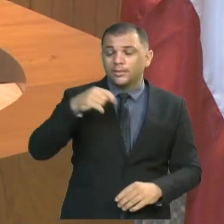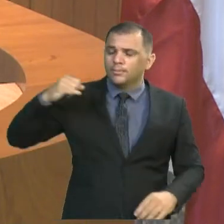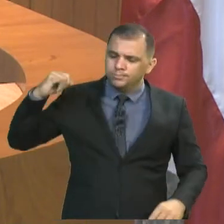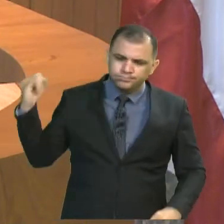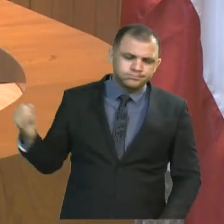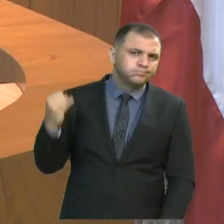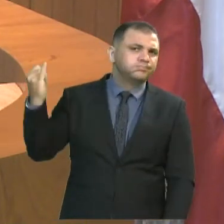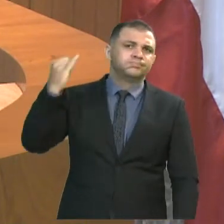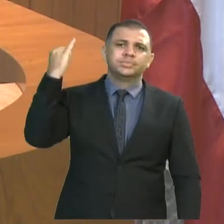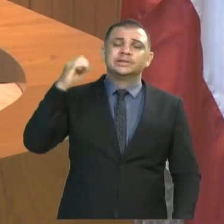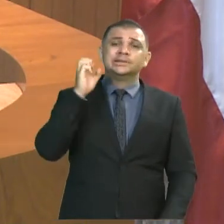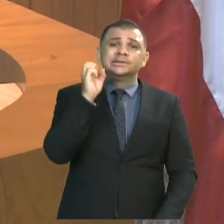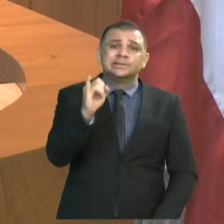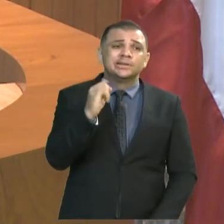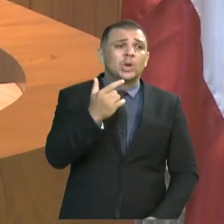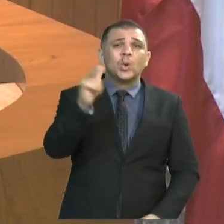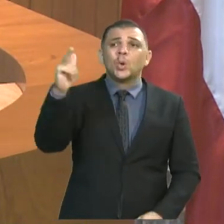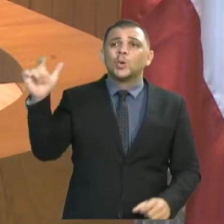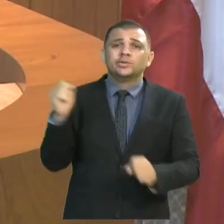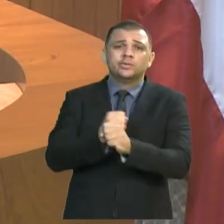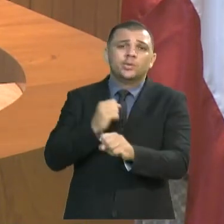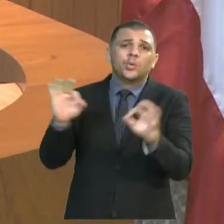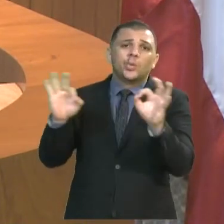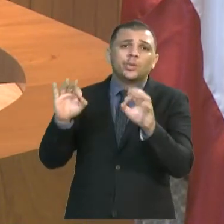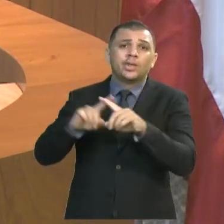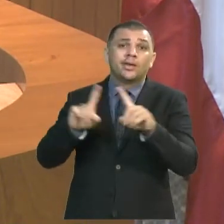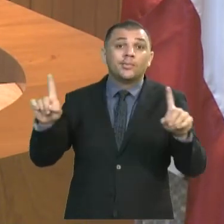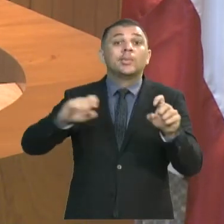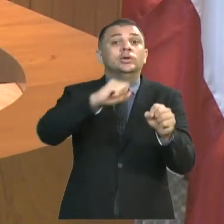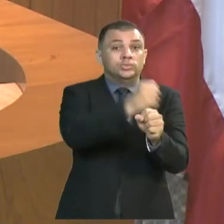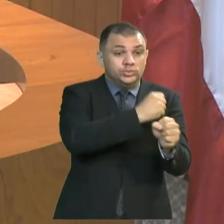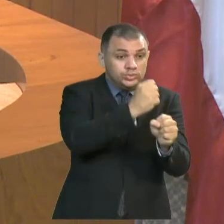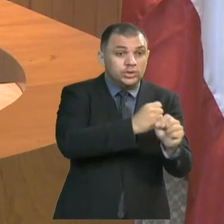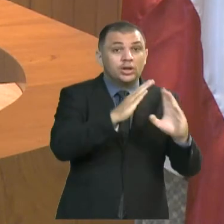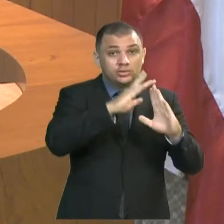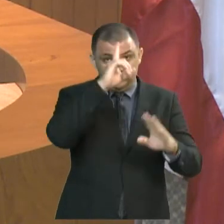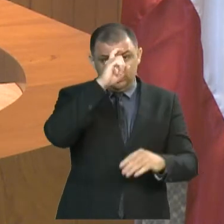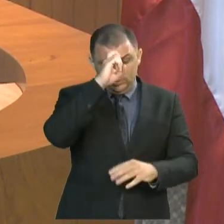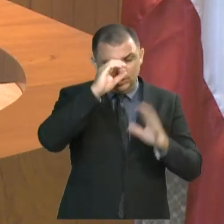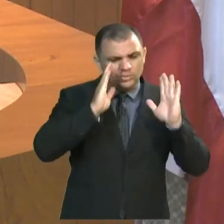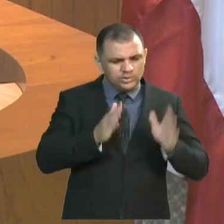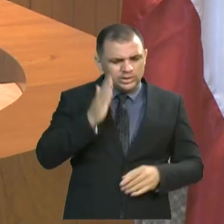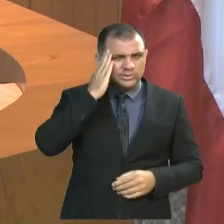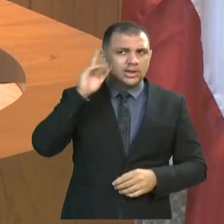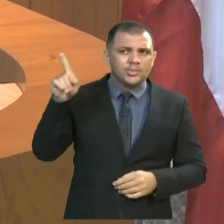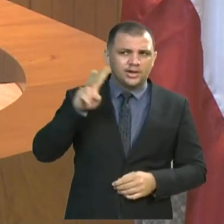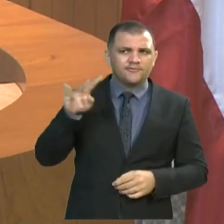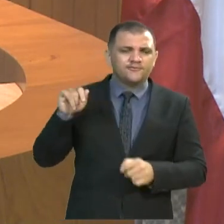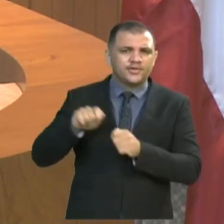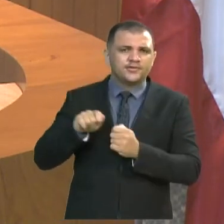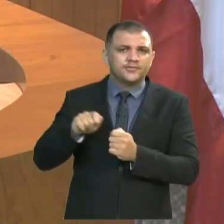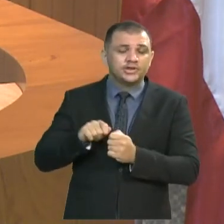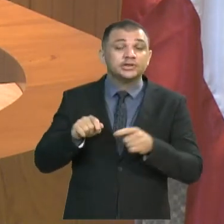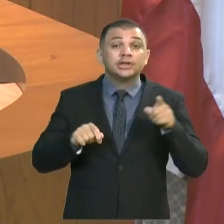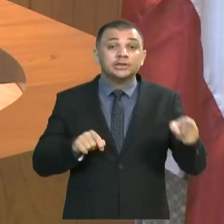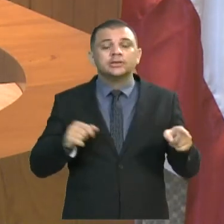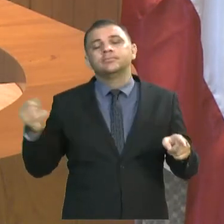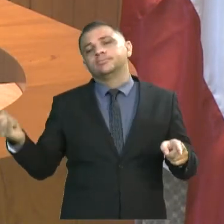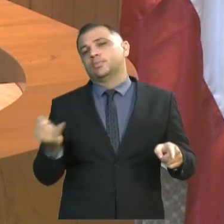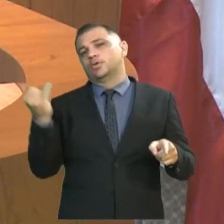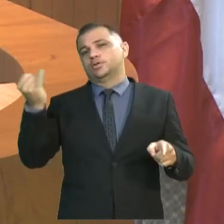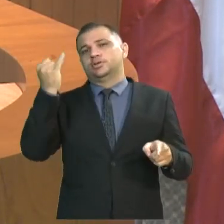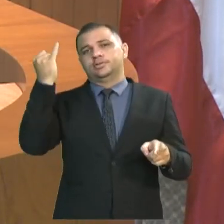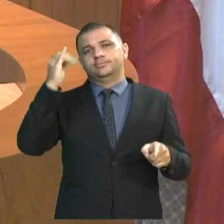fizesse apenas esse hospital, que ele vai fazer, porque já está sensível à causa, seria a grande obra do